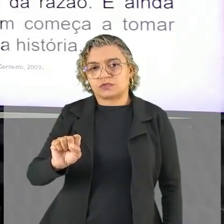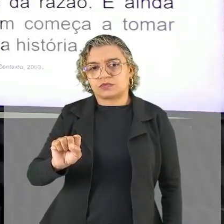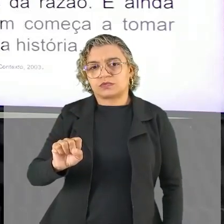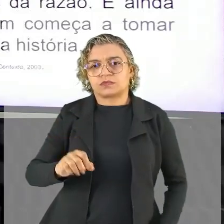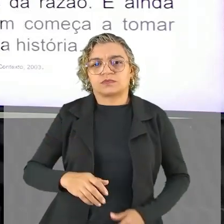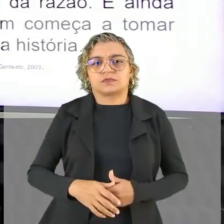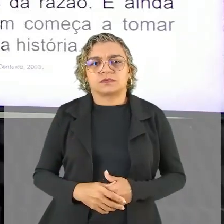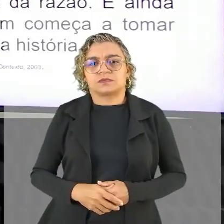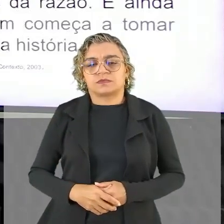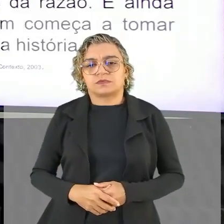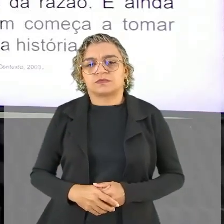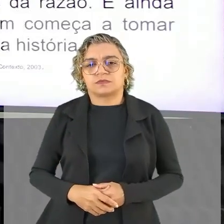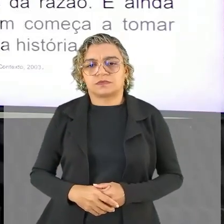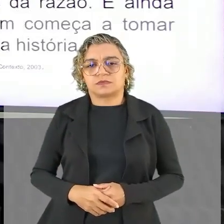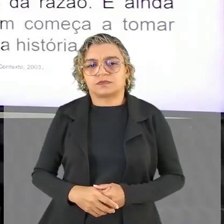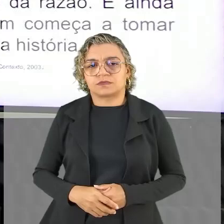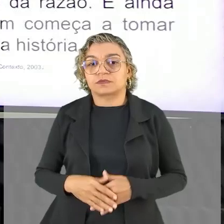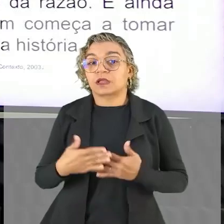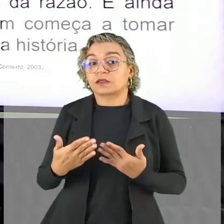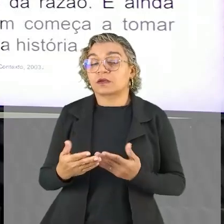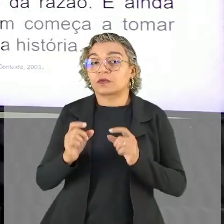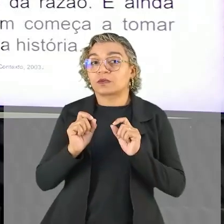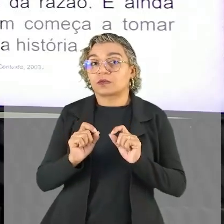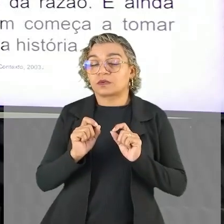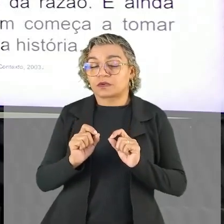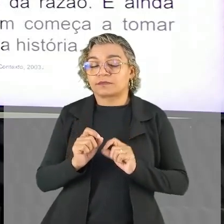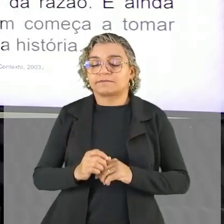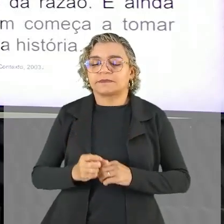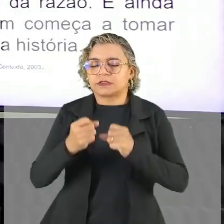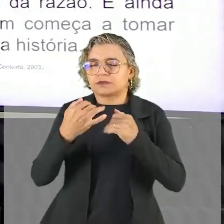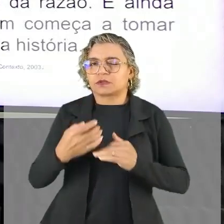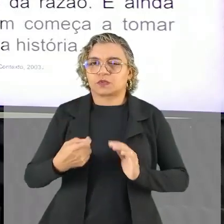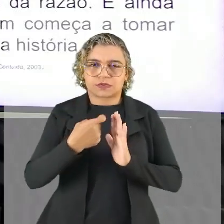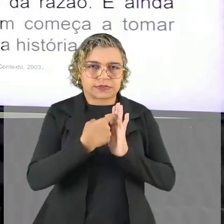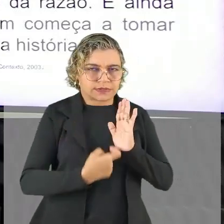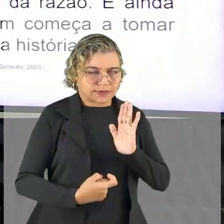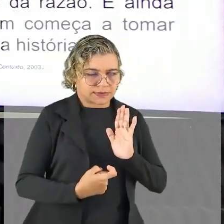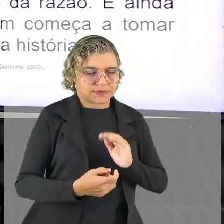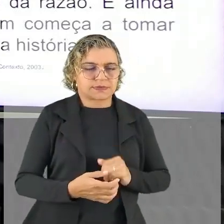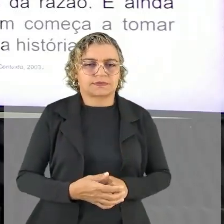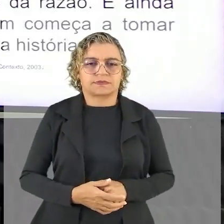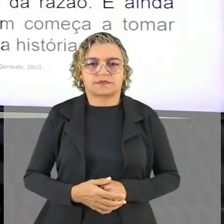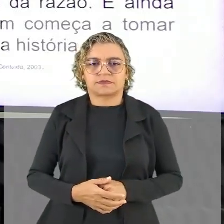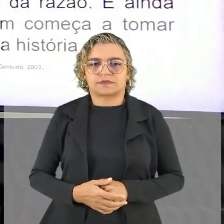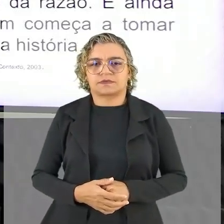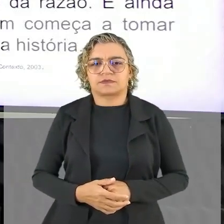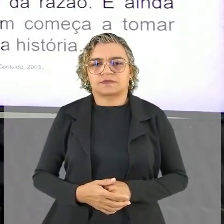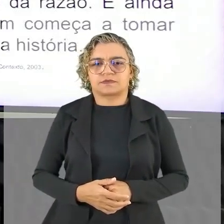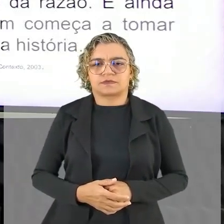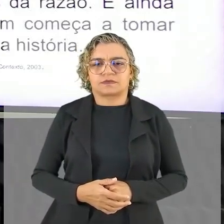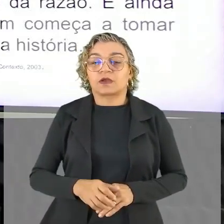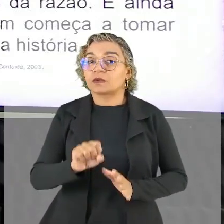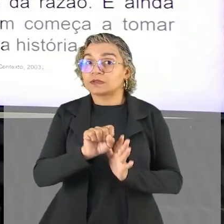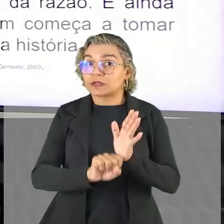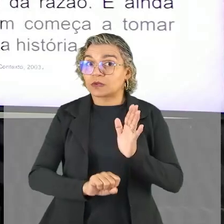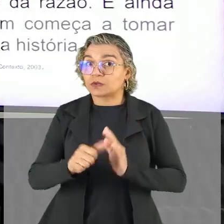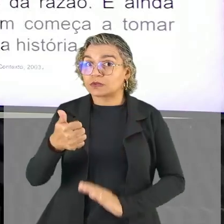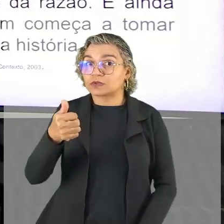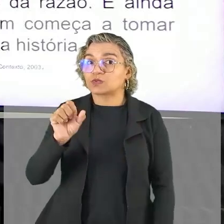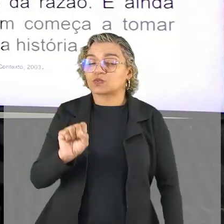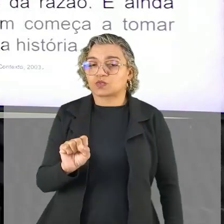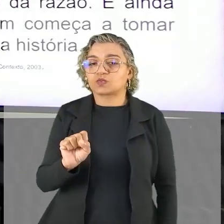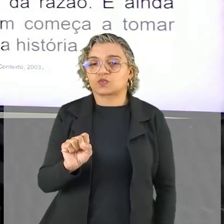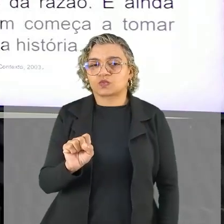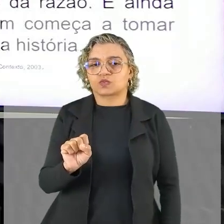tema. Então, vamos ao que diz o texto. O século XVIII é,